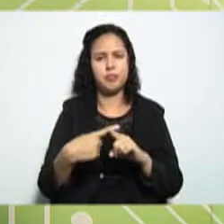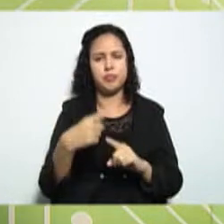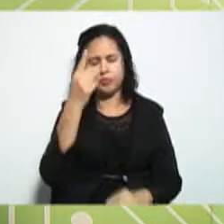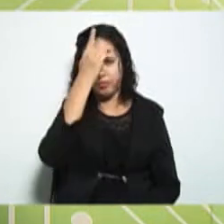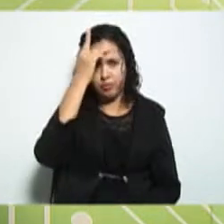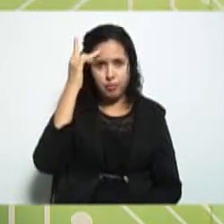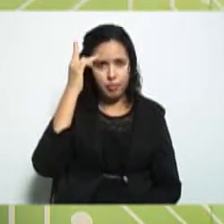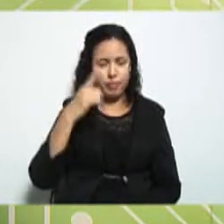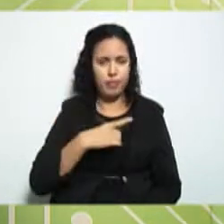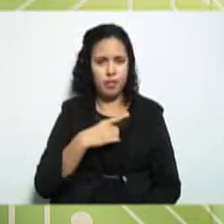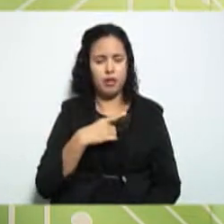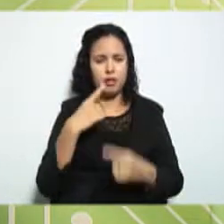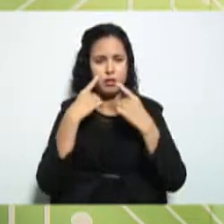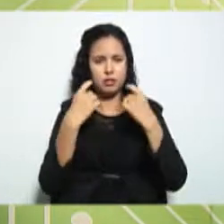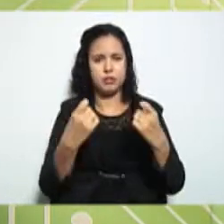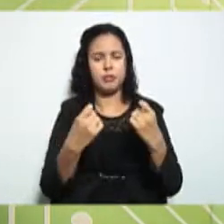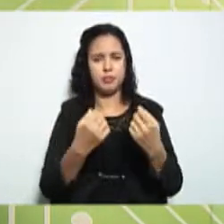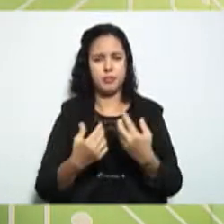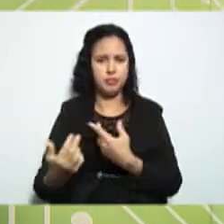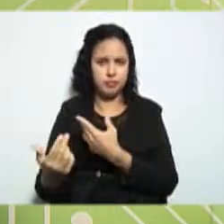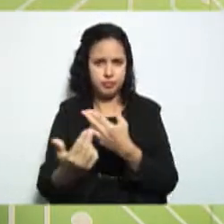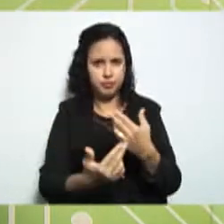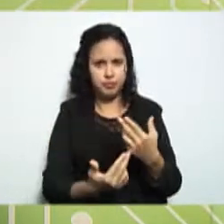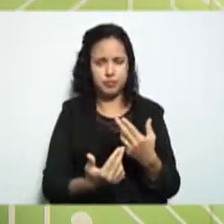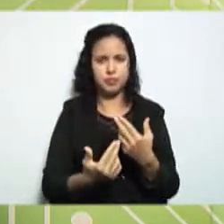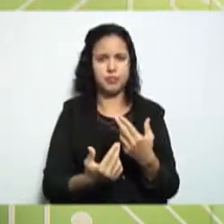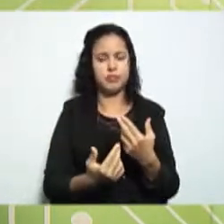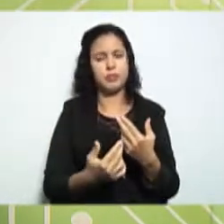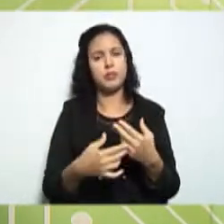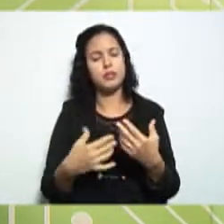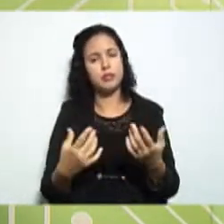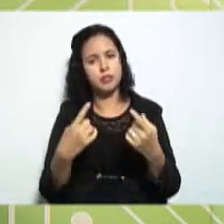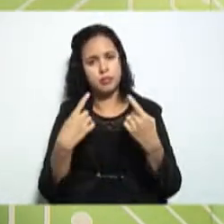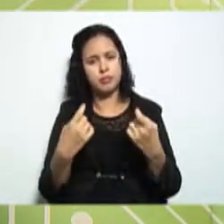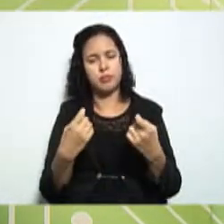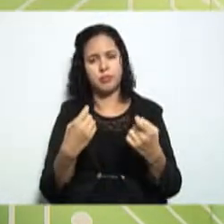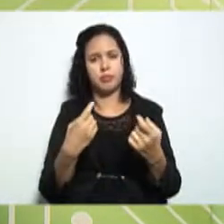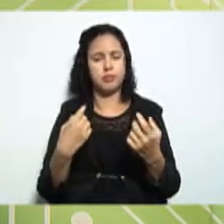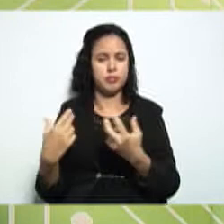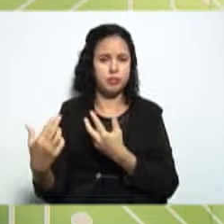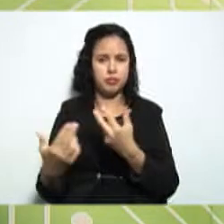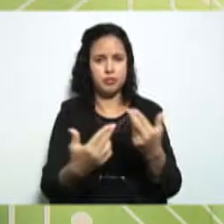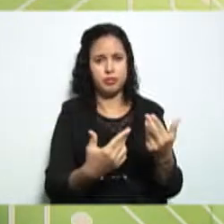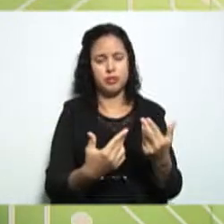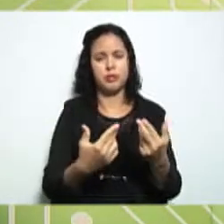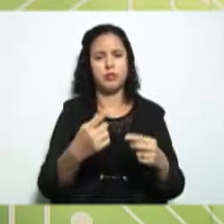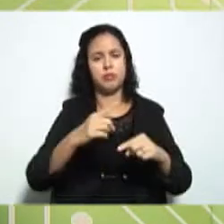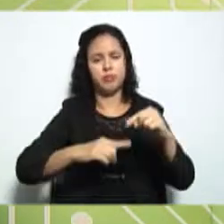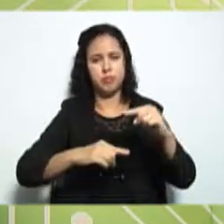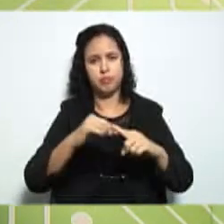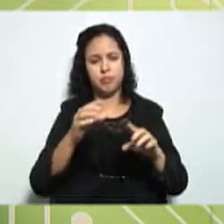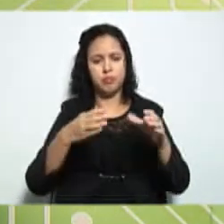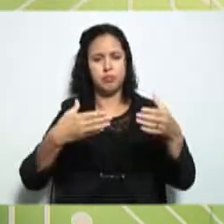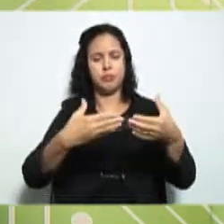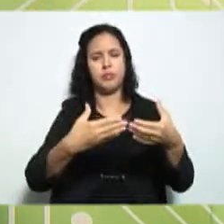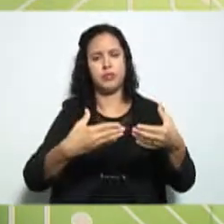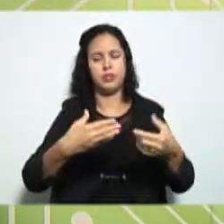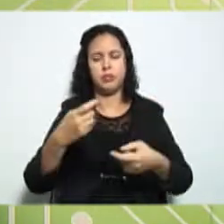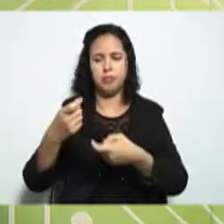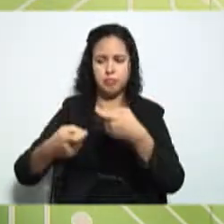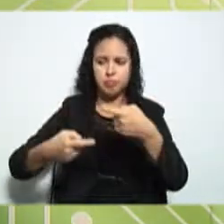têm um interesse em comum. Importante que ter um interesse comum para consumir um produto específico e aí você vai negociar